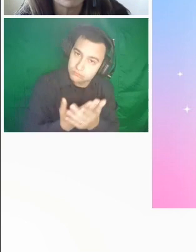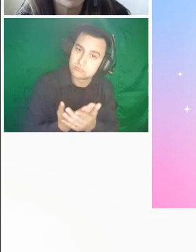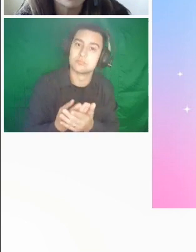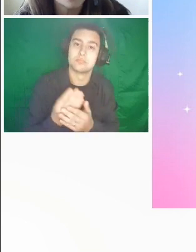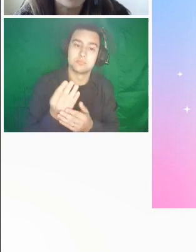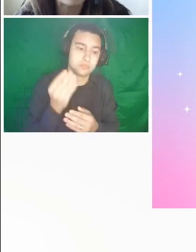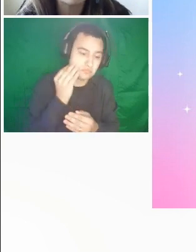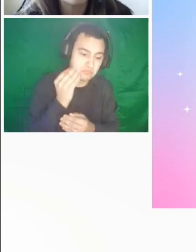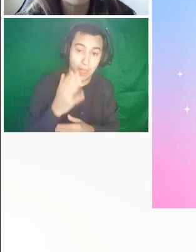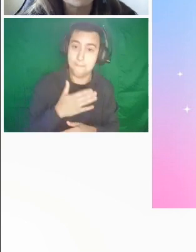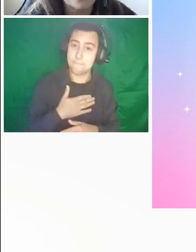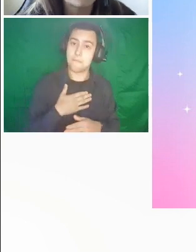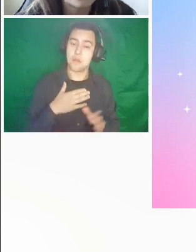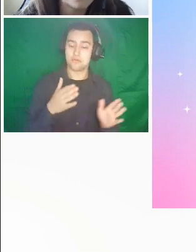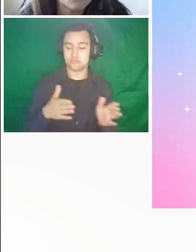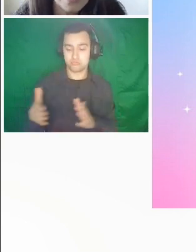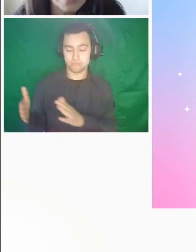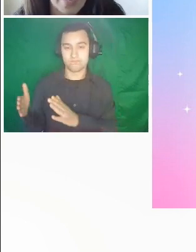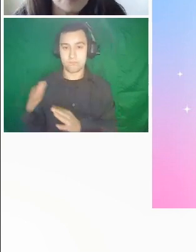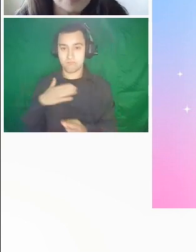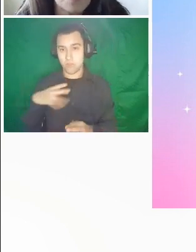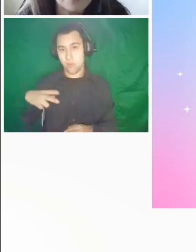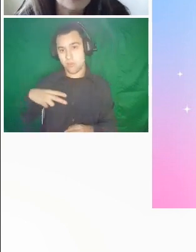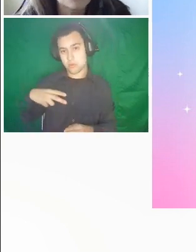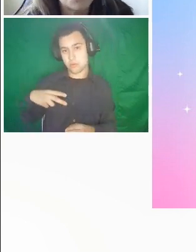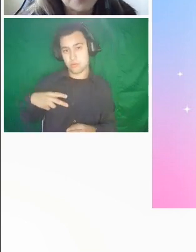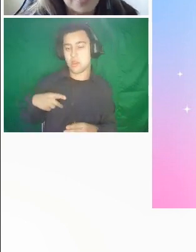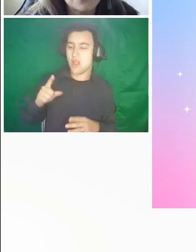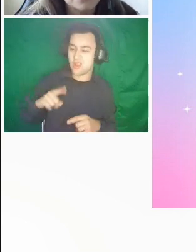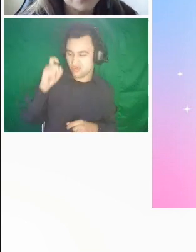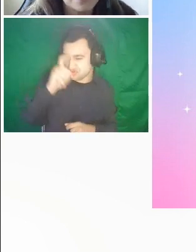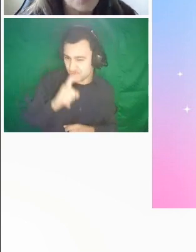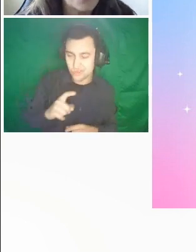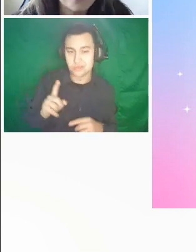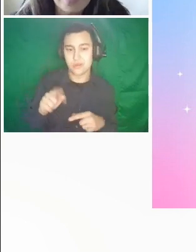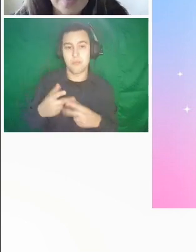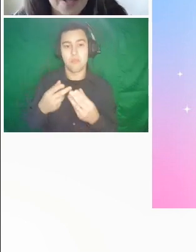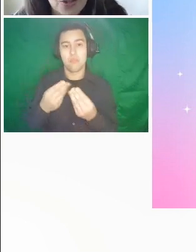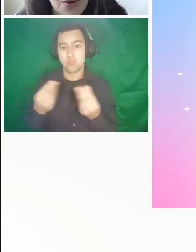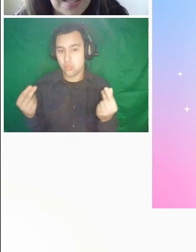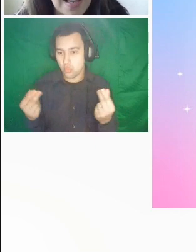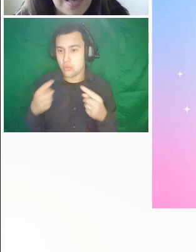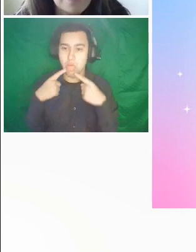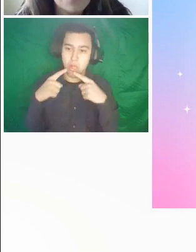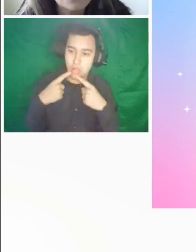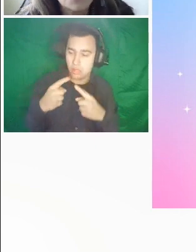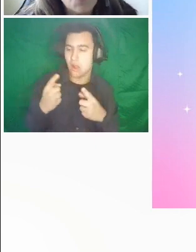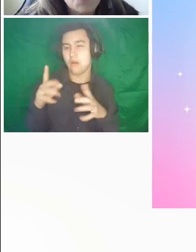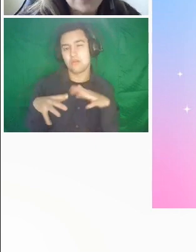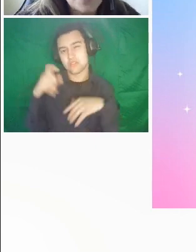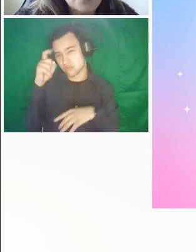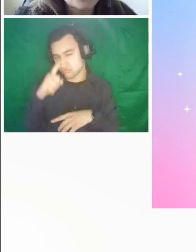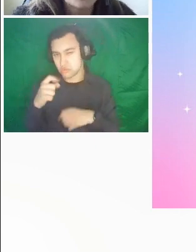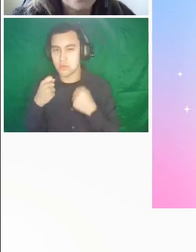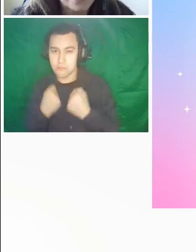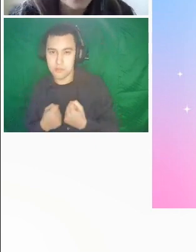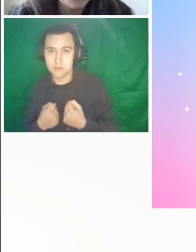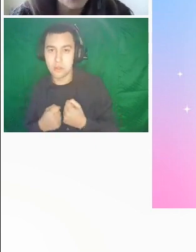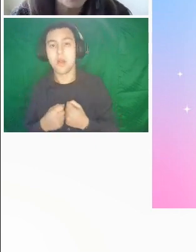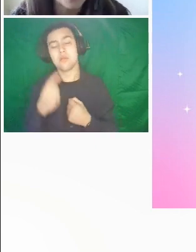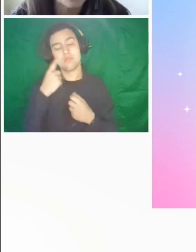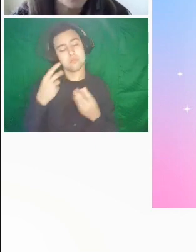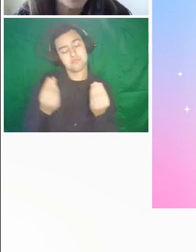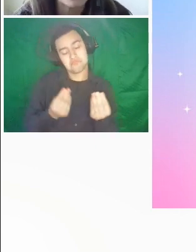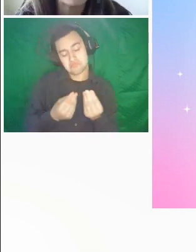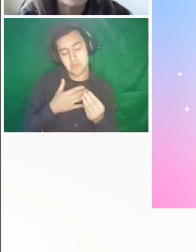processos pegue os seus processos que são gargalos pegue os seus processos que T maiores reclamações veja como fazer uma jornada